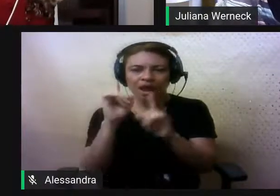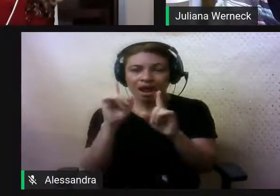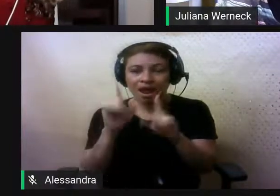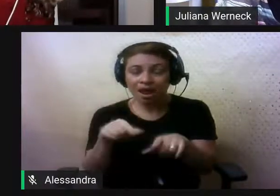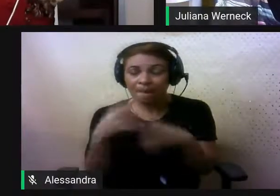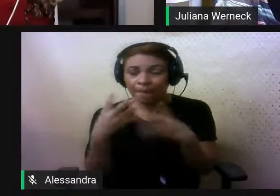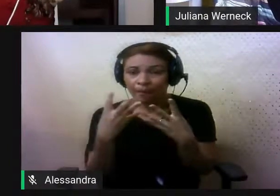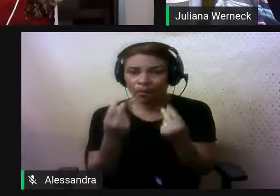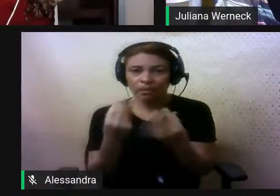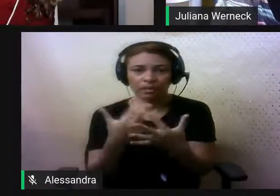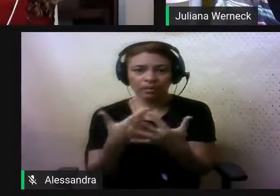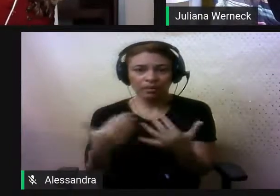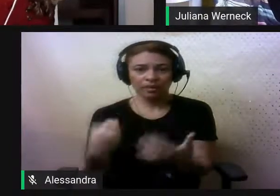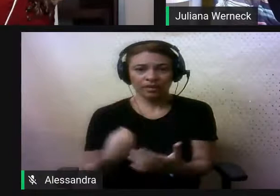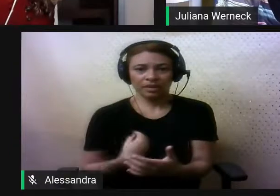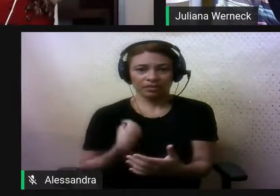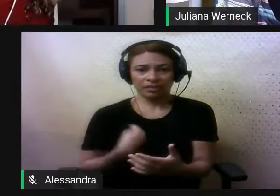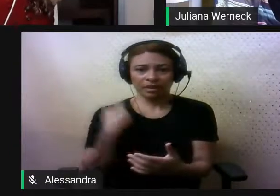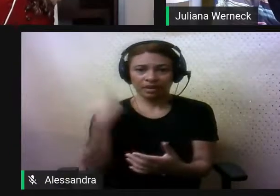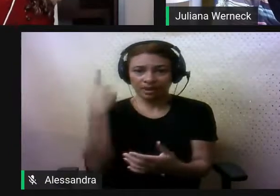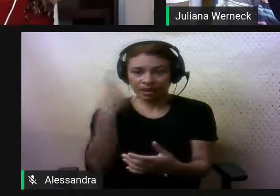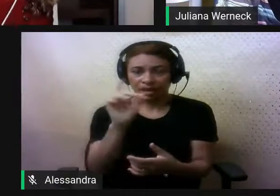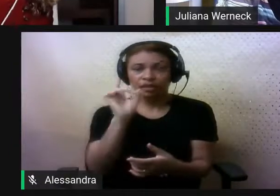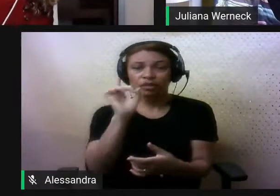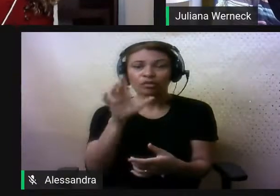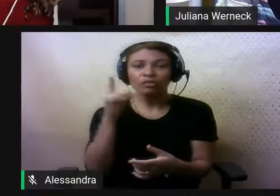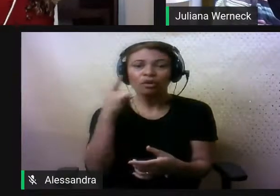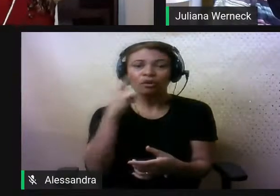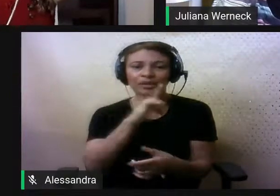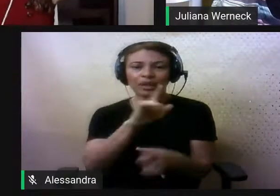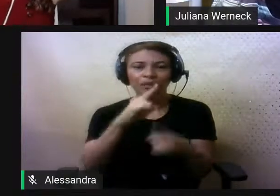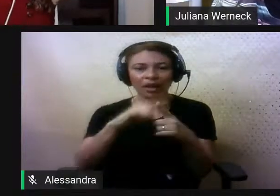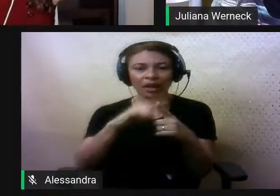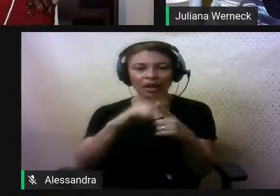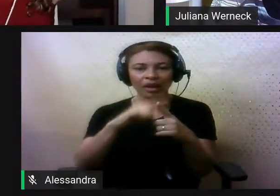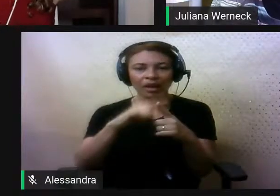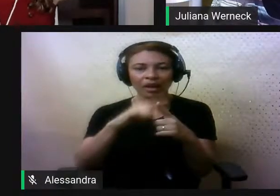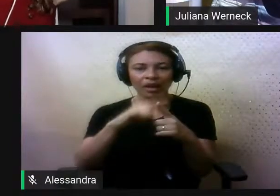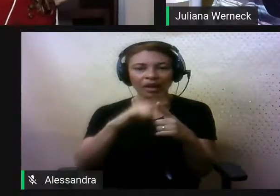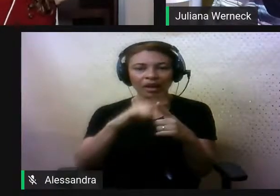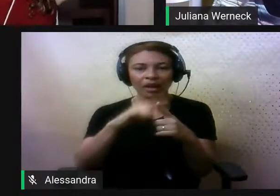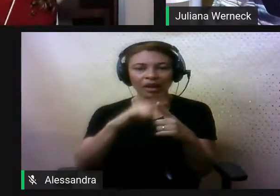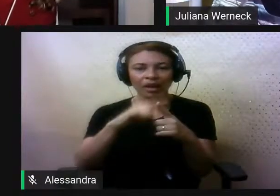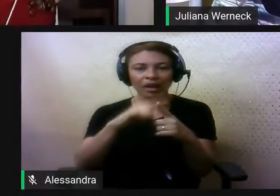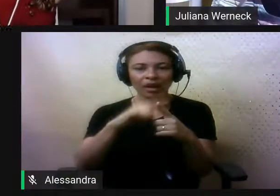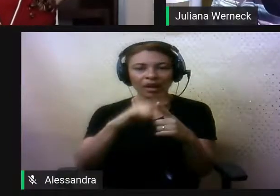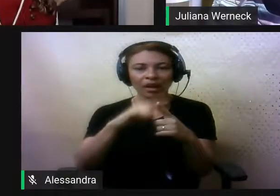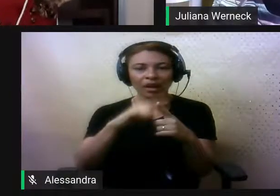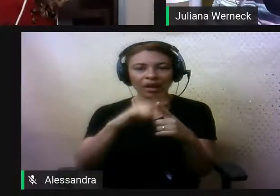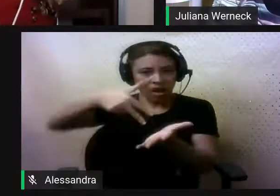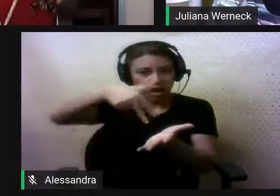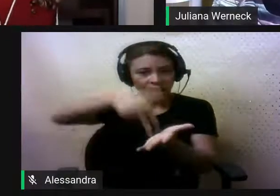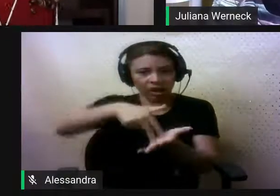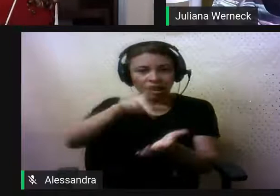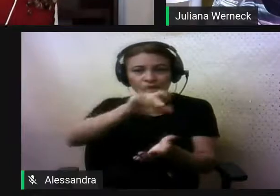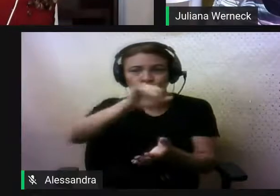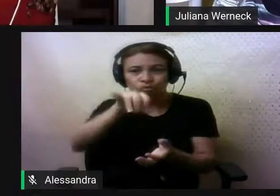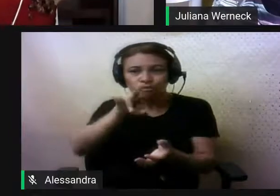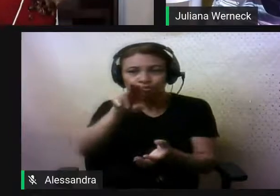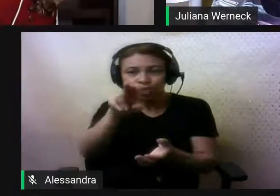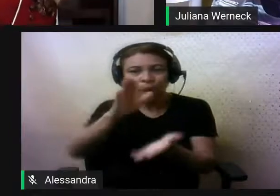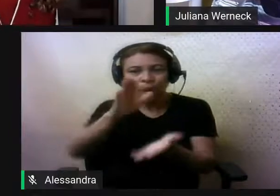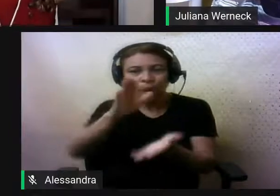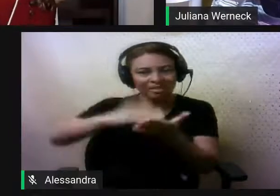minha vida só aconteceu por conta das minhas decisões. Eu só estou aqui hoje, diante da Ju, diante das